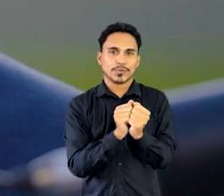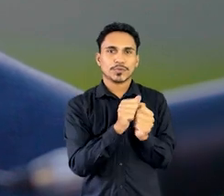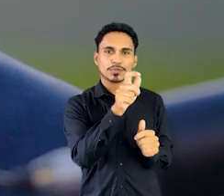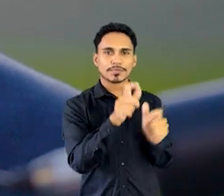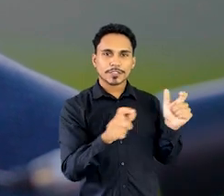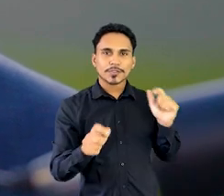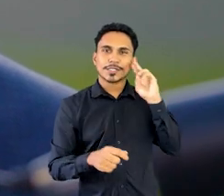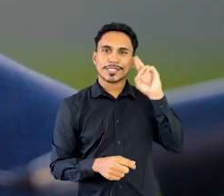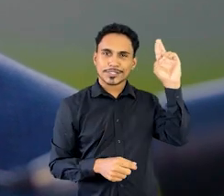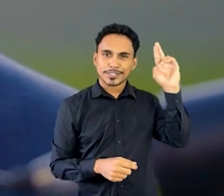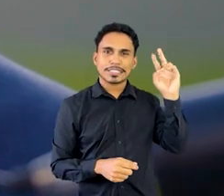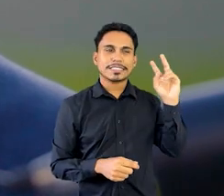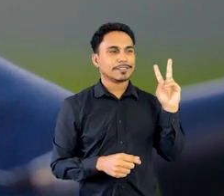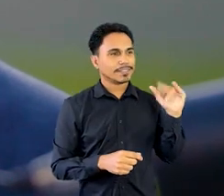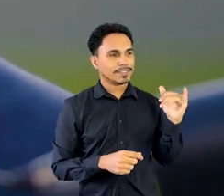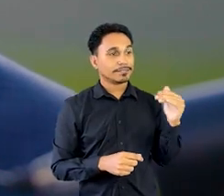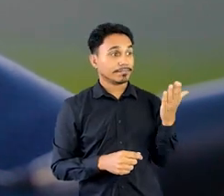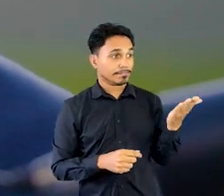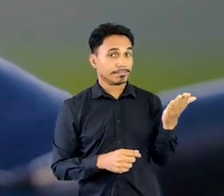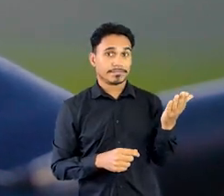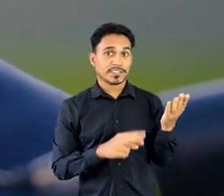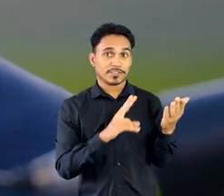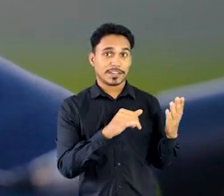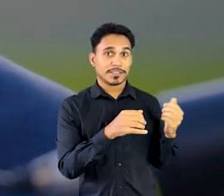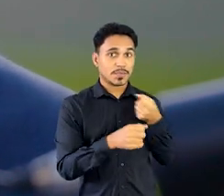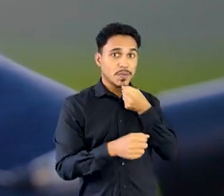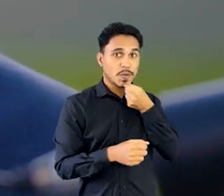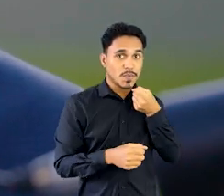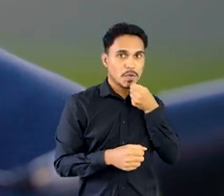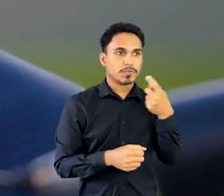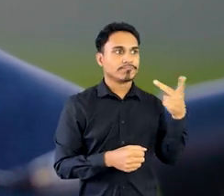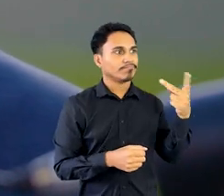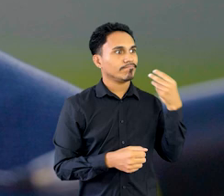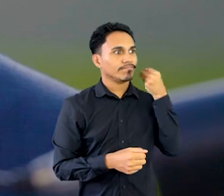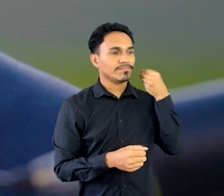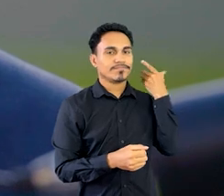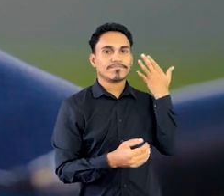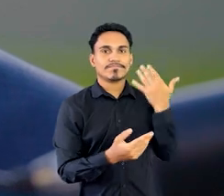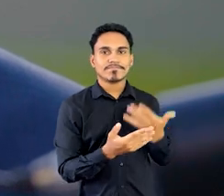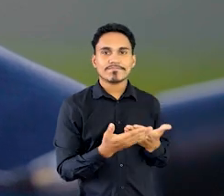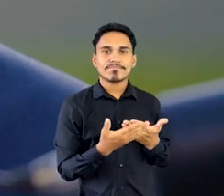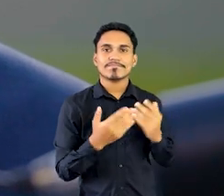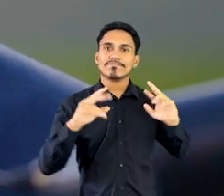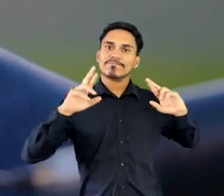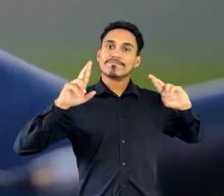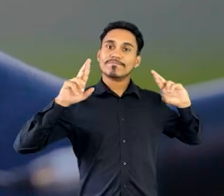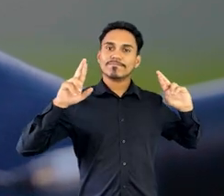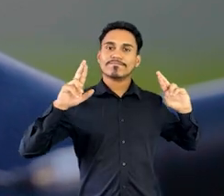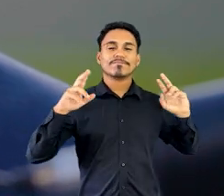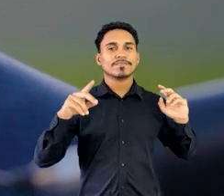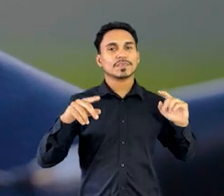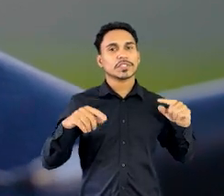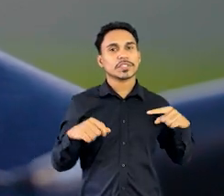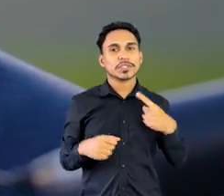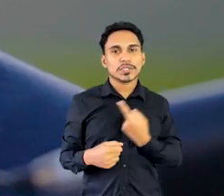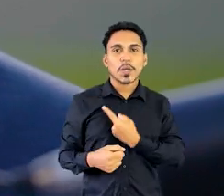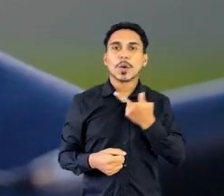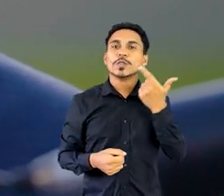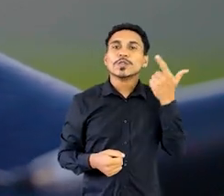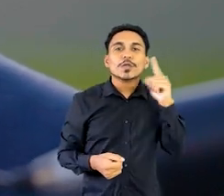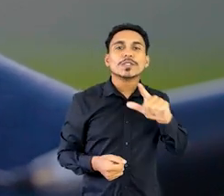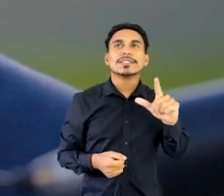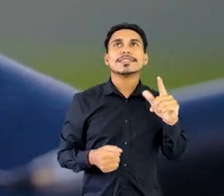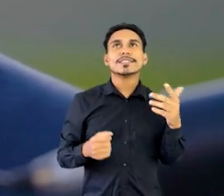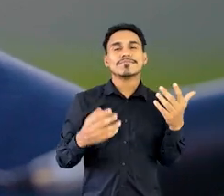com os nossos dirigentes aqui e o professor Jad né a mesa será conduzida por ele com a sua grande experiência Quem sabe a gente possa ali talvez